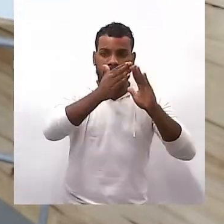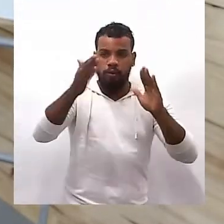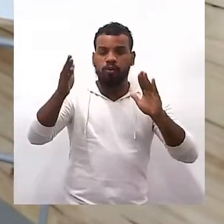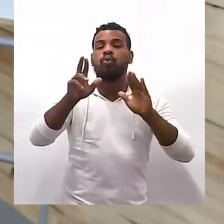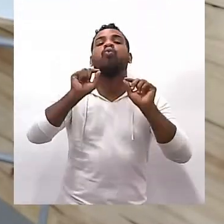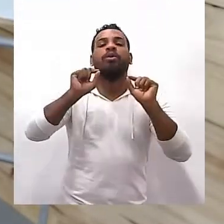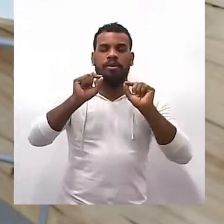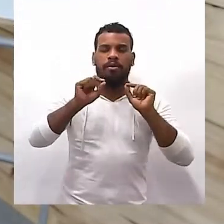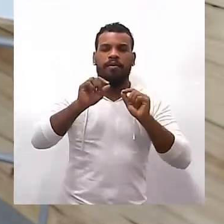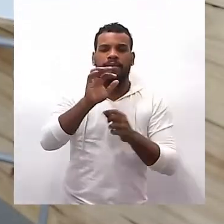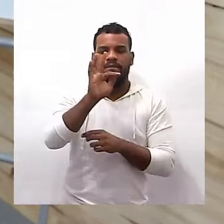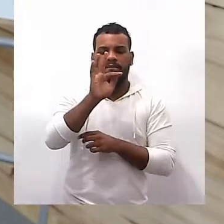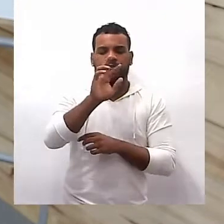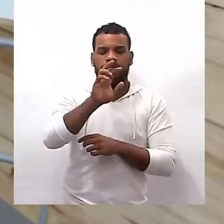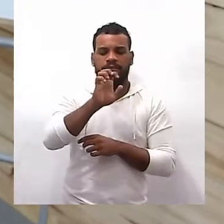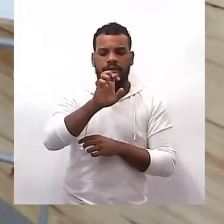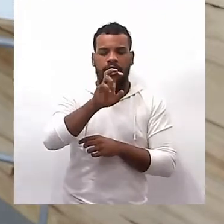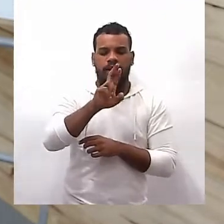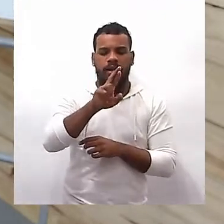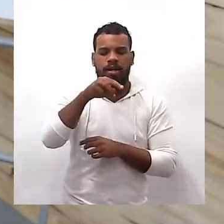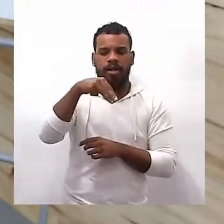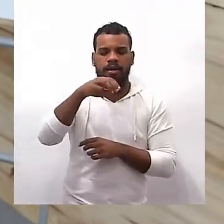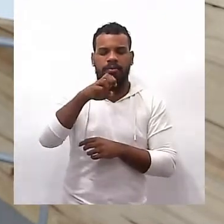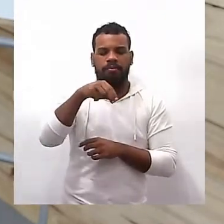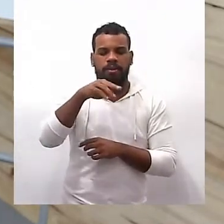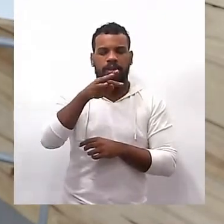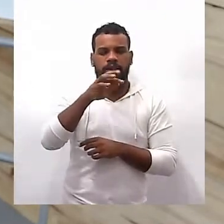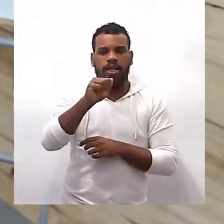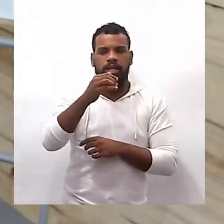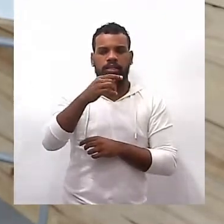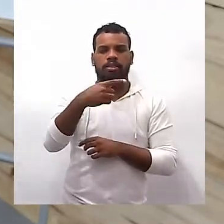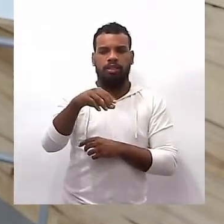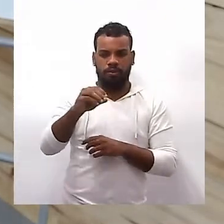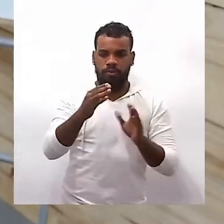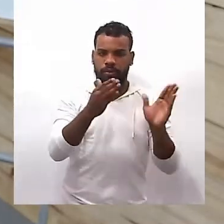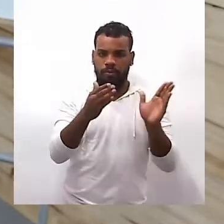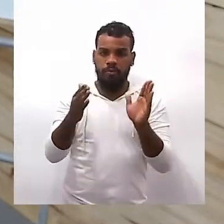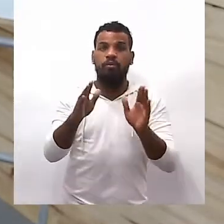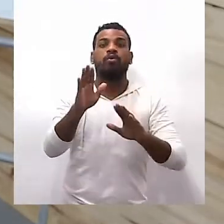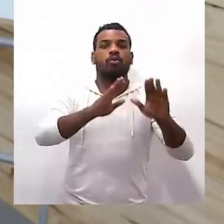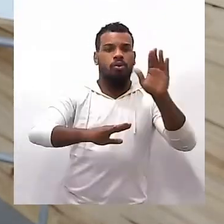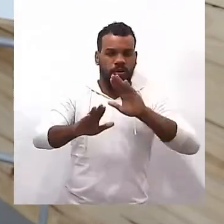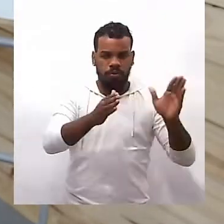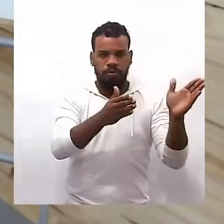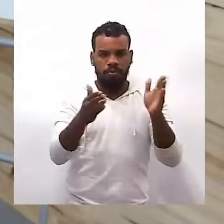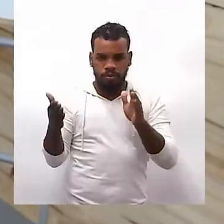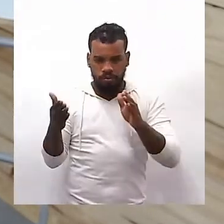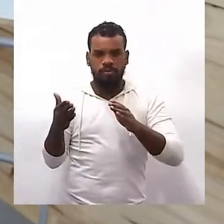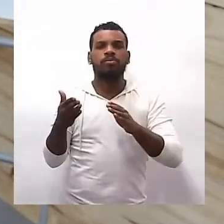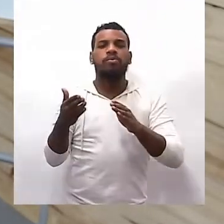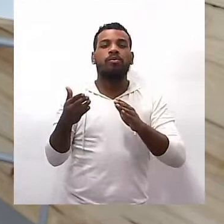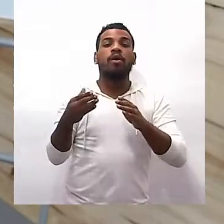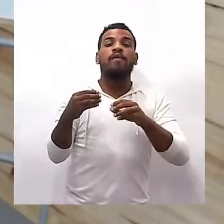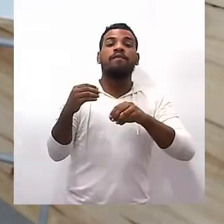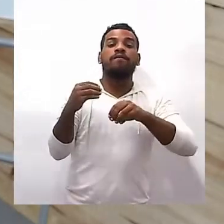ó, fermentação. Ó, cuidado com o processo de fermentação alcoólica.